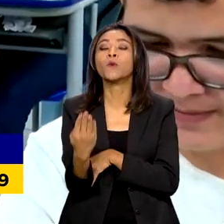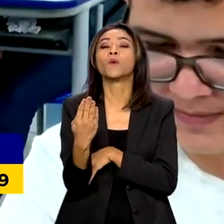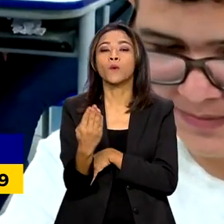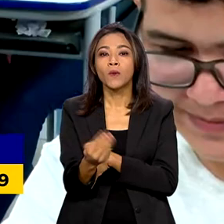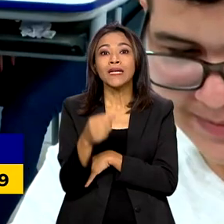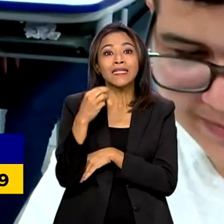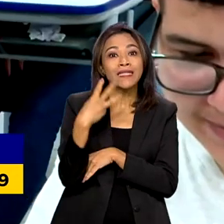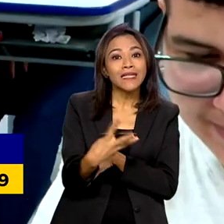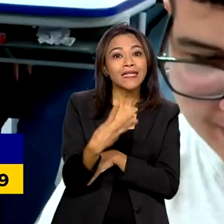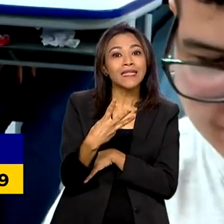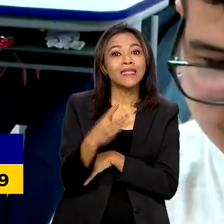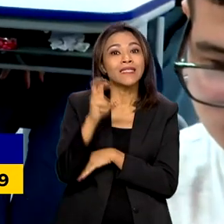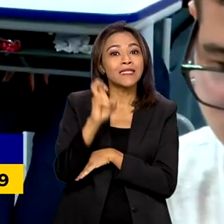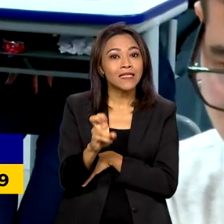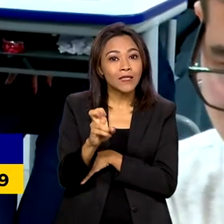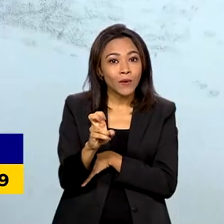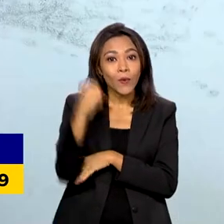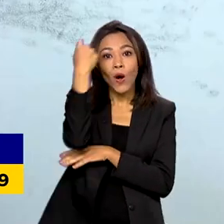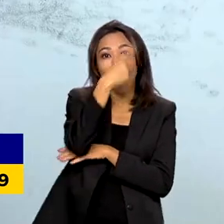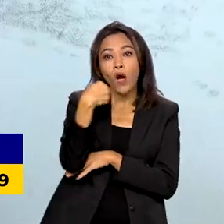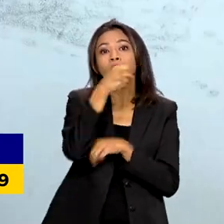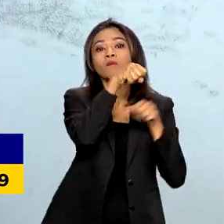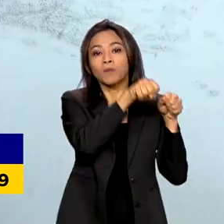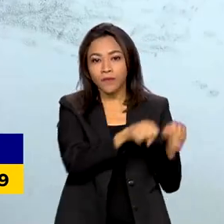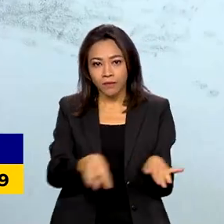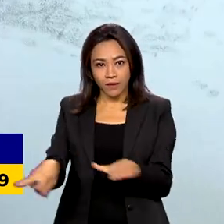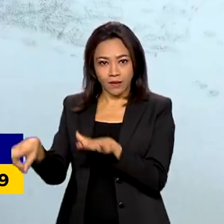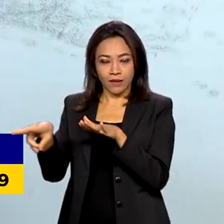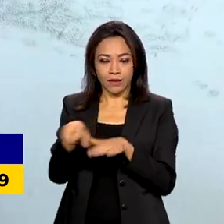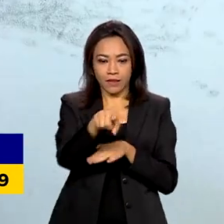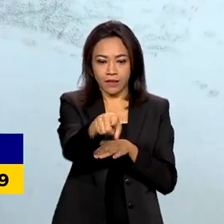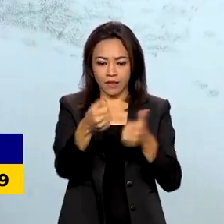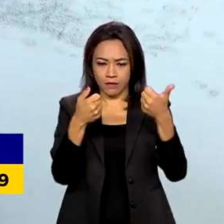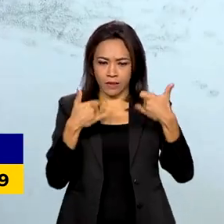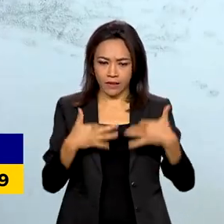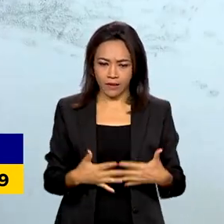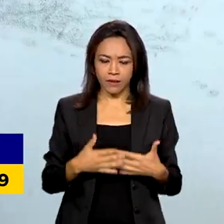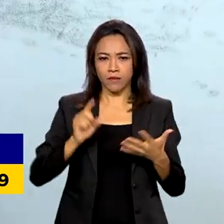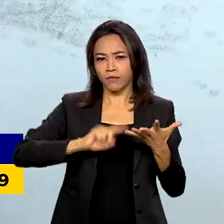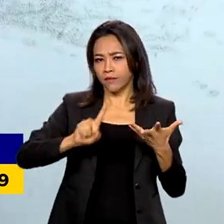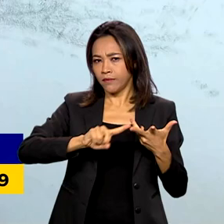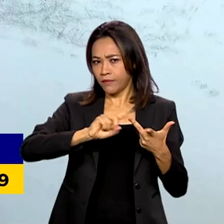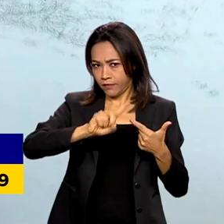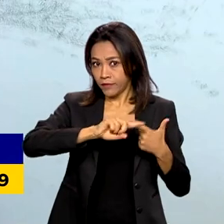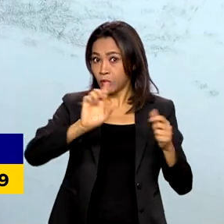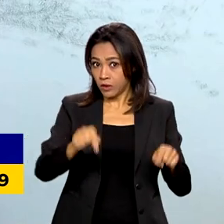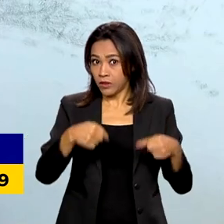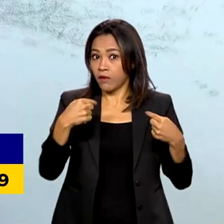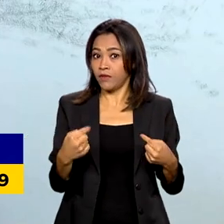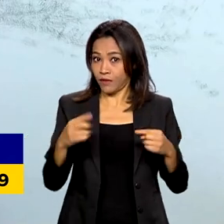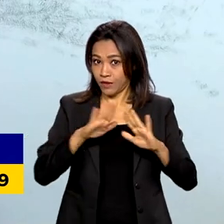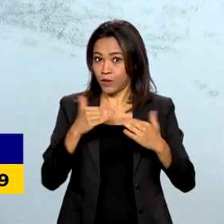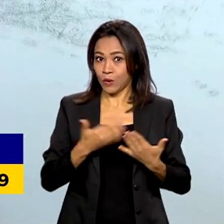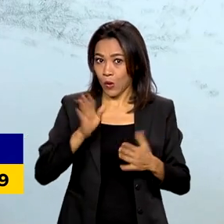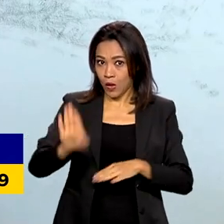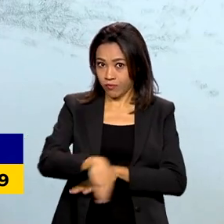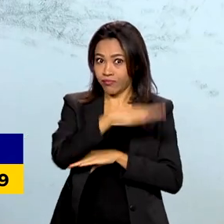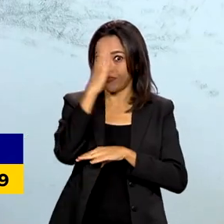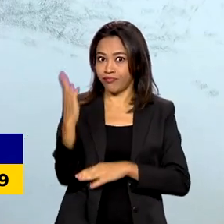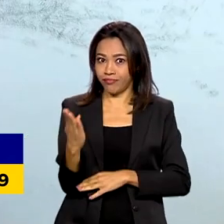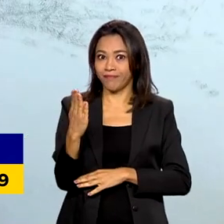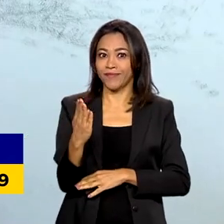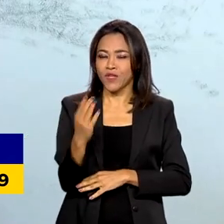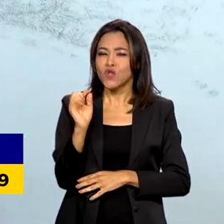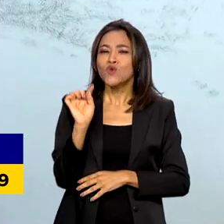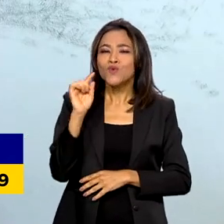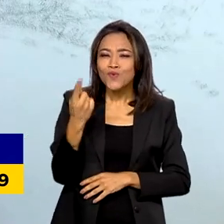horária de 35 horas por semana. A gente percebe que, dentre os desafios da escola de tempo integral, um dos